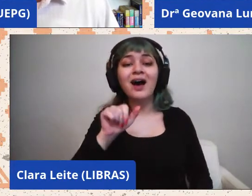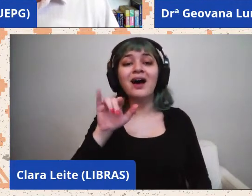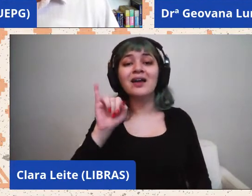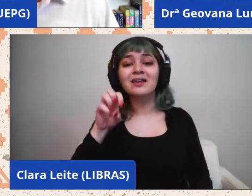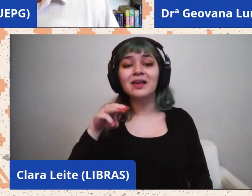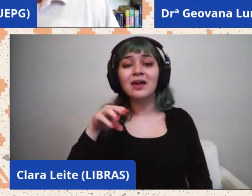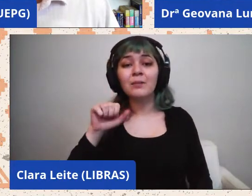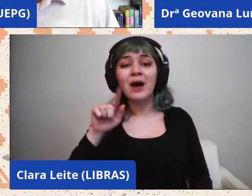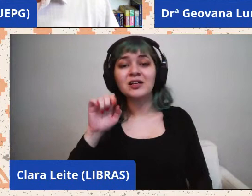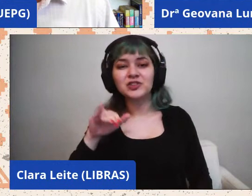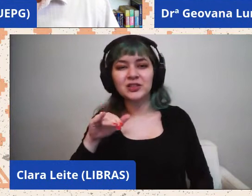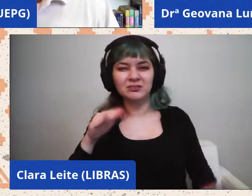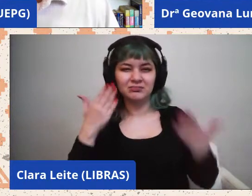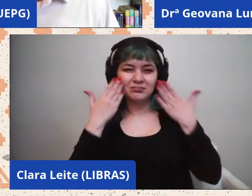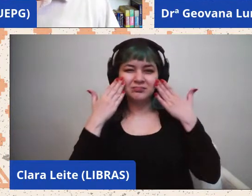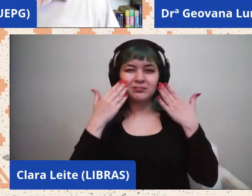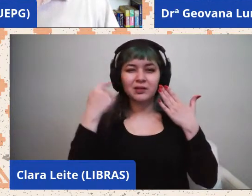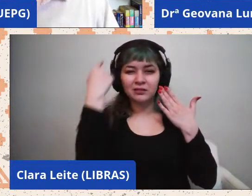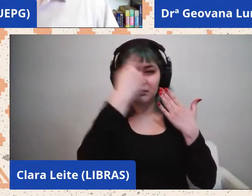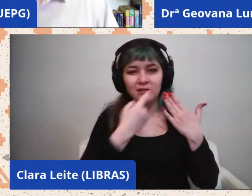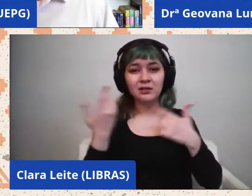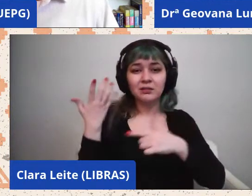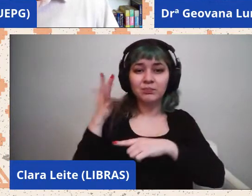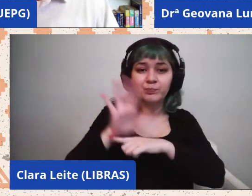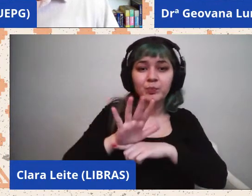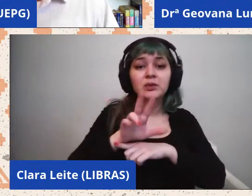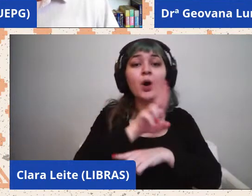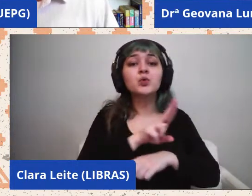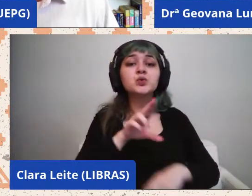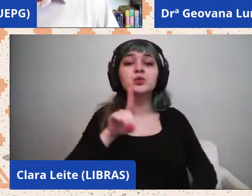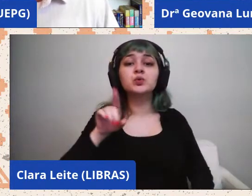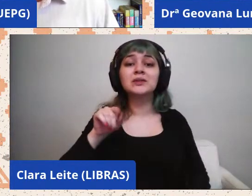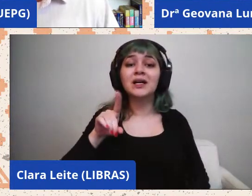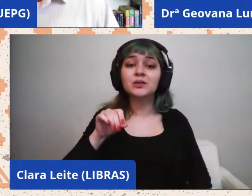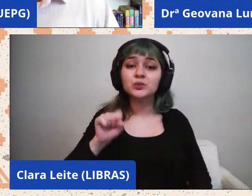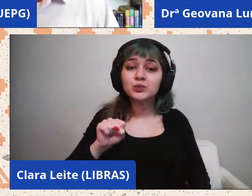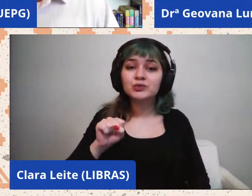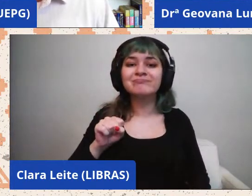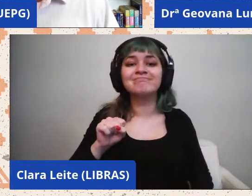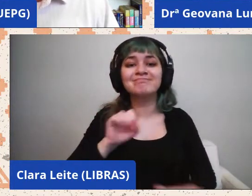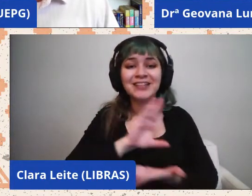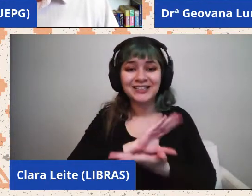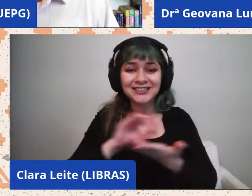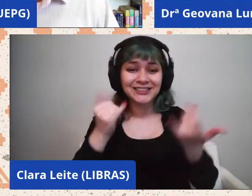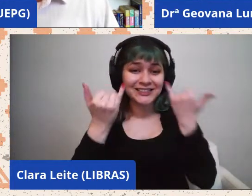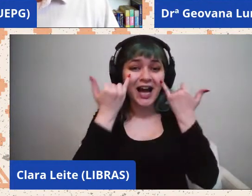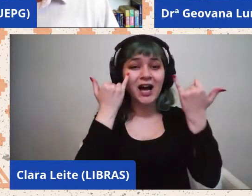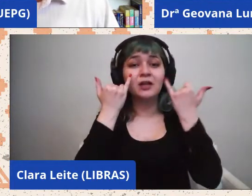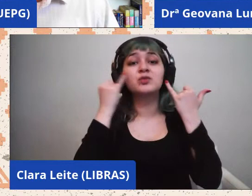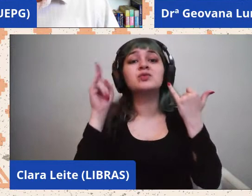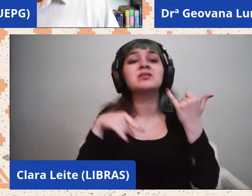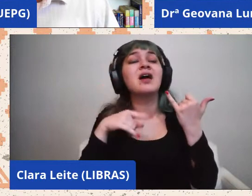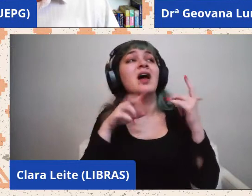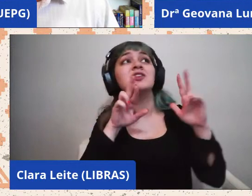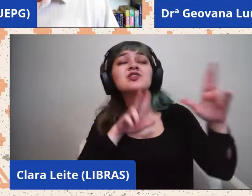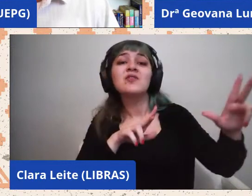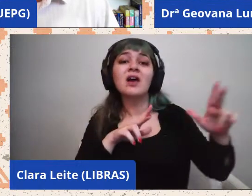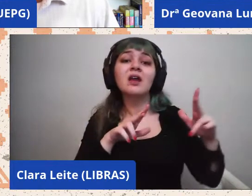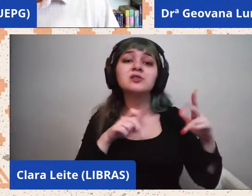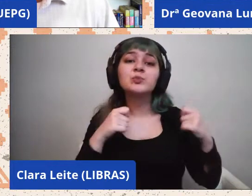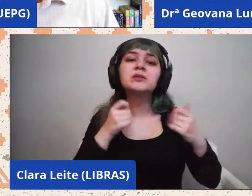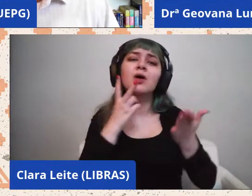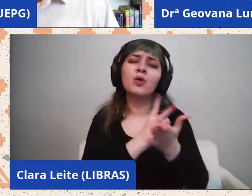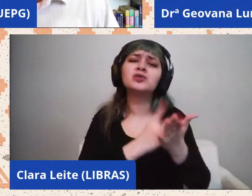dados, um outro horizonte, e por isso que a gente tem que seguir muito avançando e trabalhando